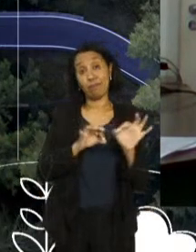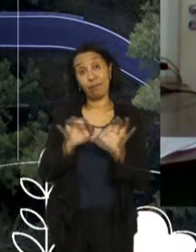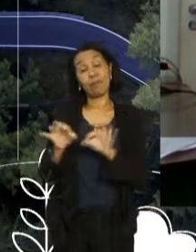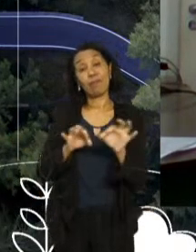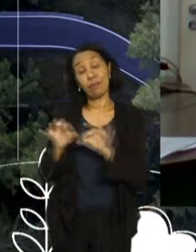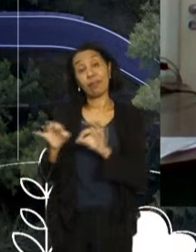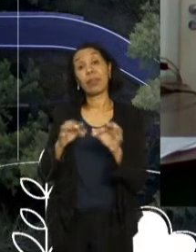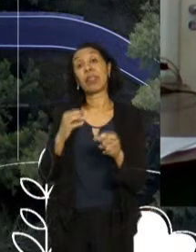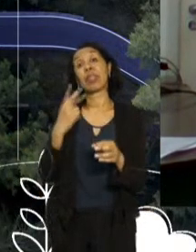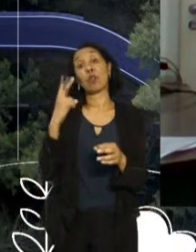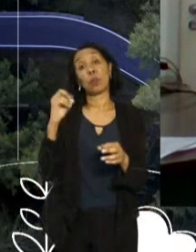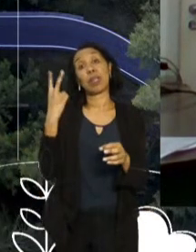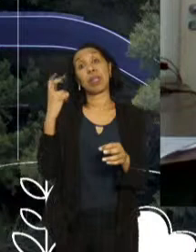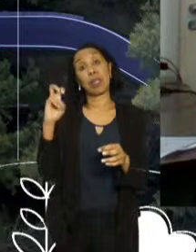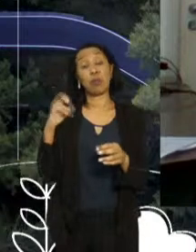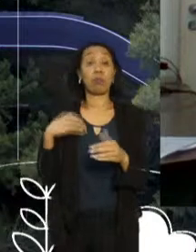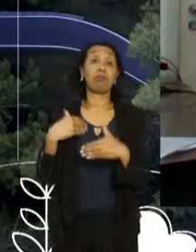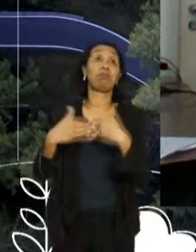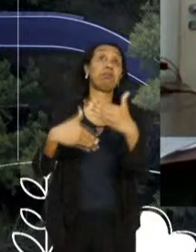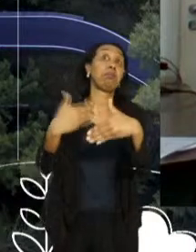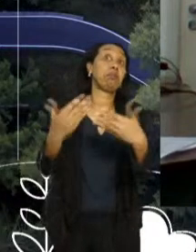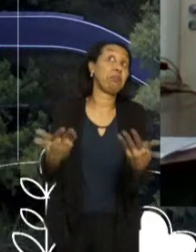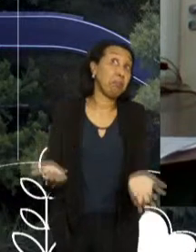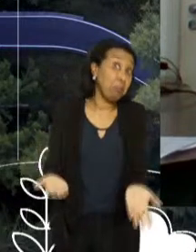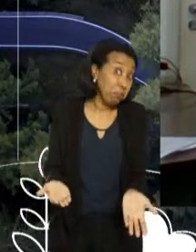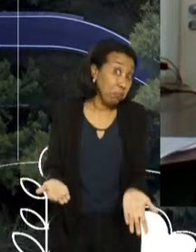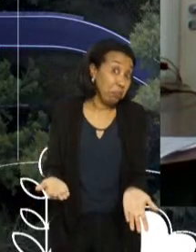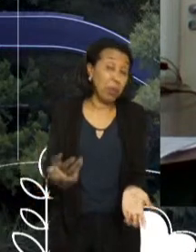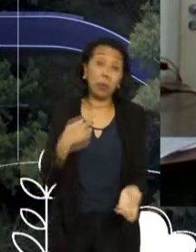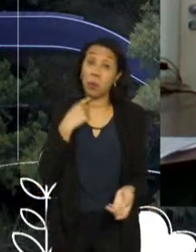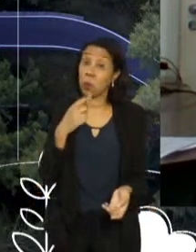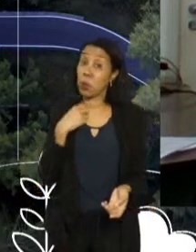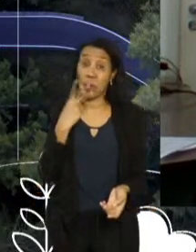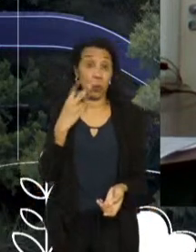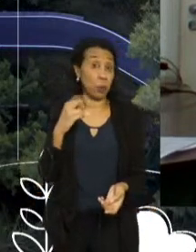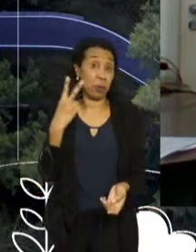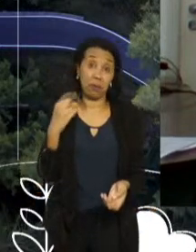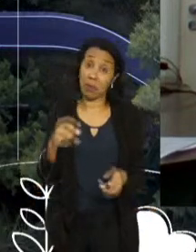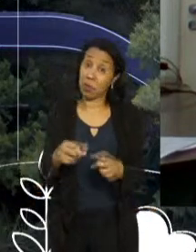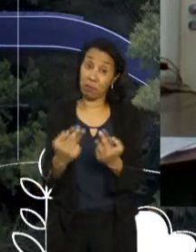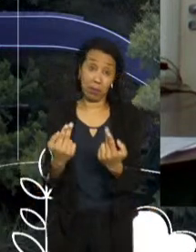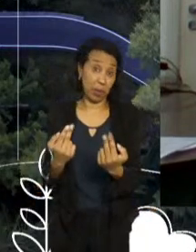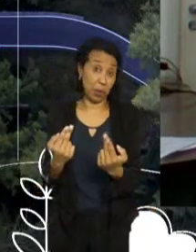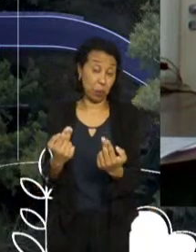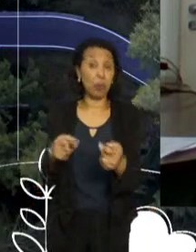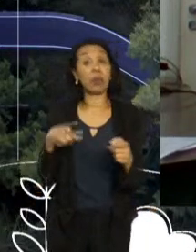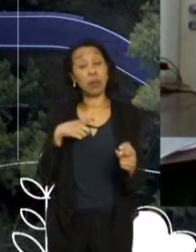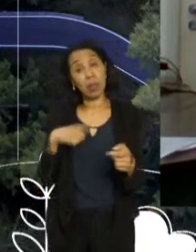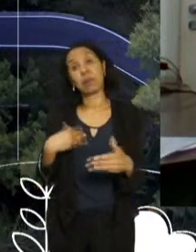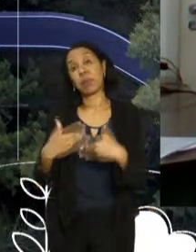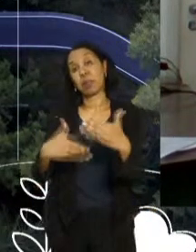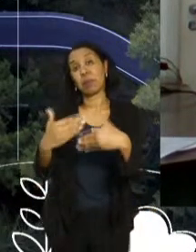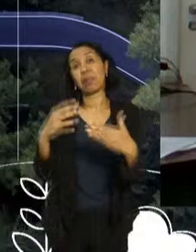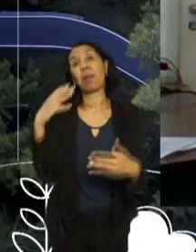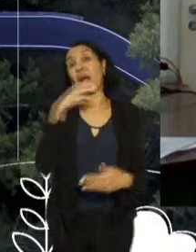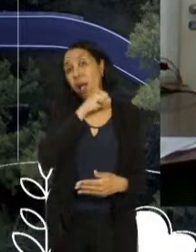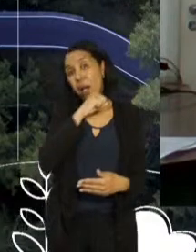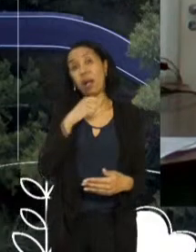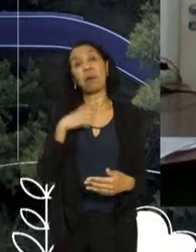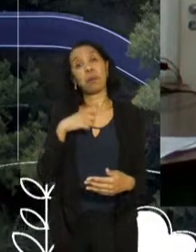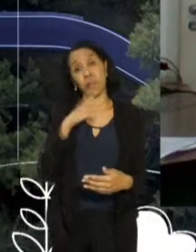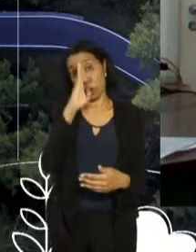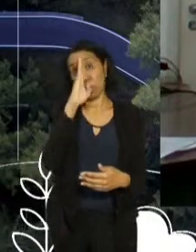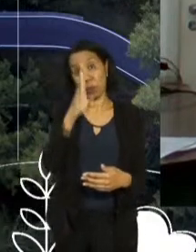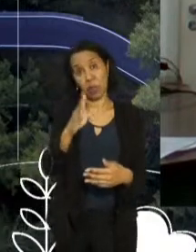de 2005, quanto mais talvez os de 2020. Então, nós estamos ainda precisando andar um pouquinho mais depressa, mas estamos na